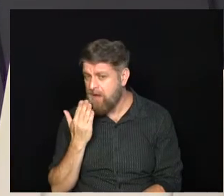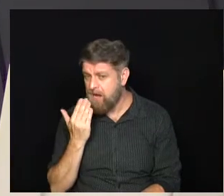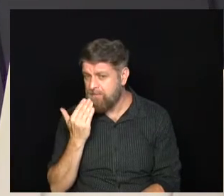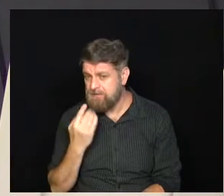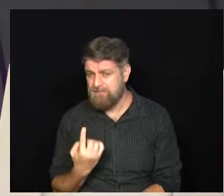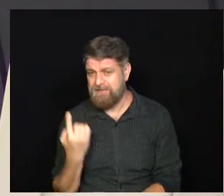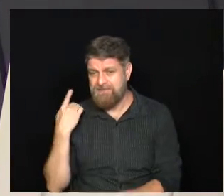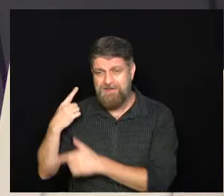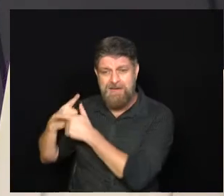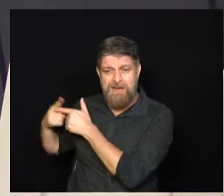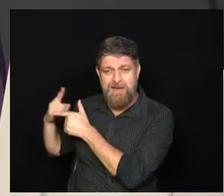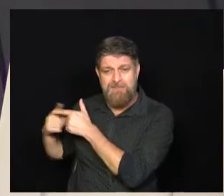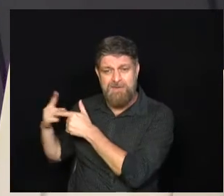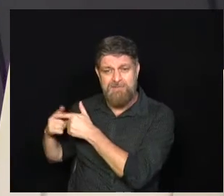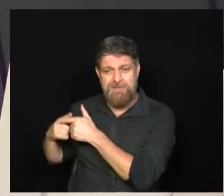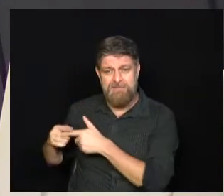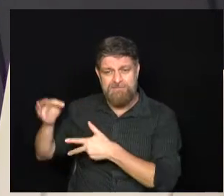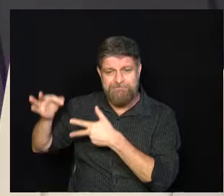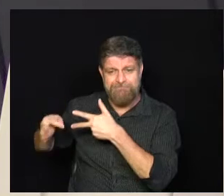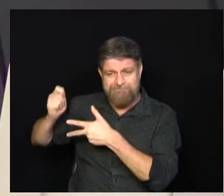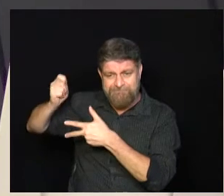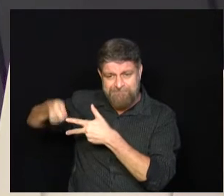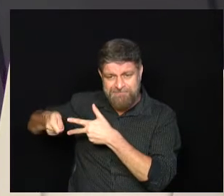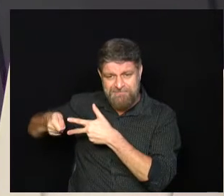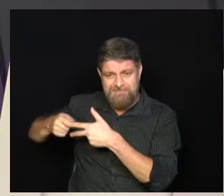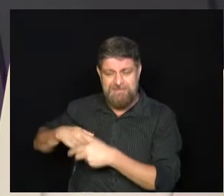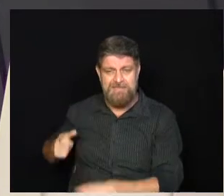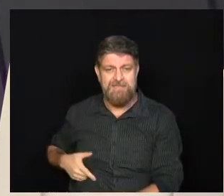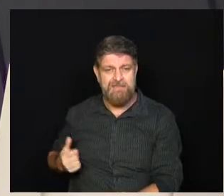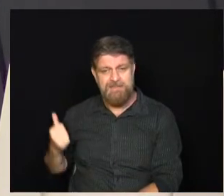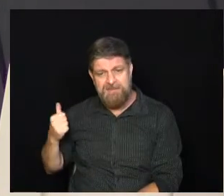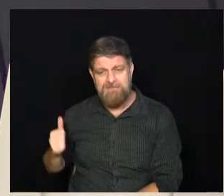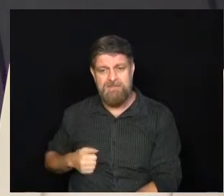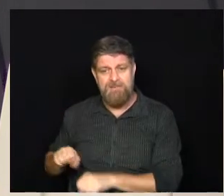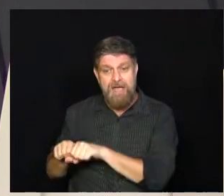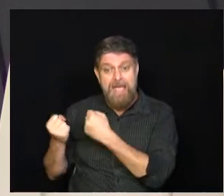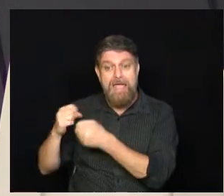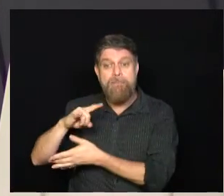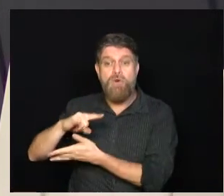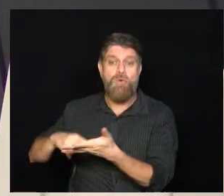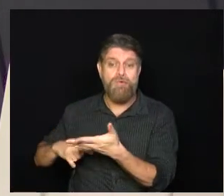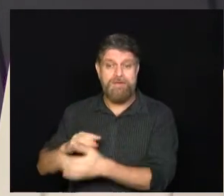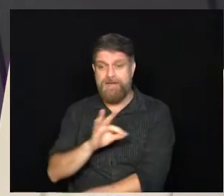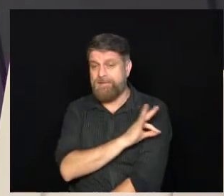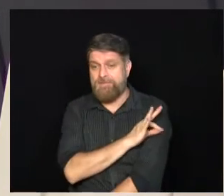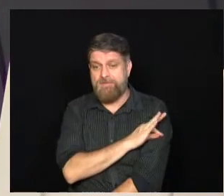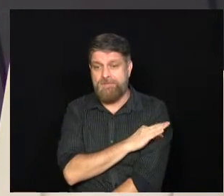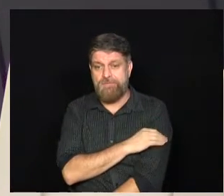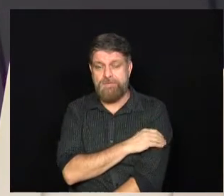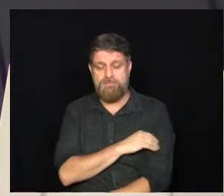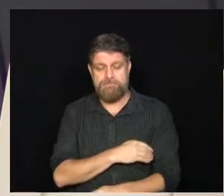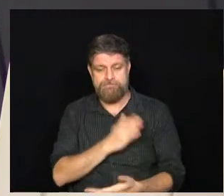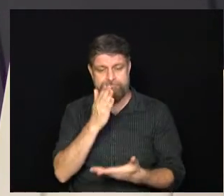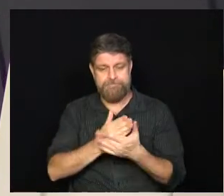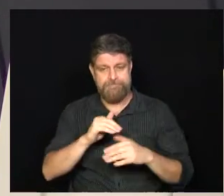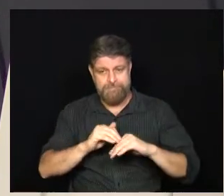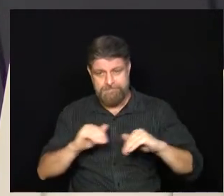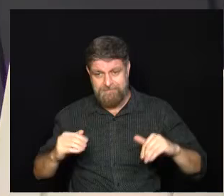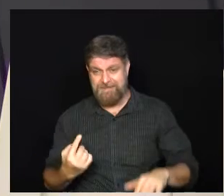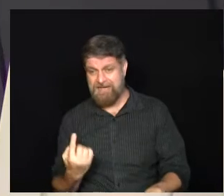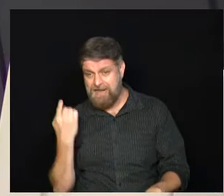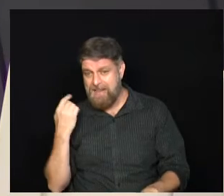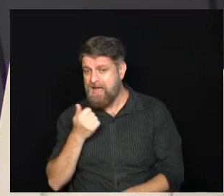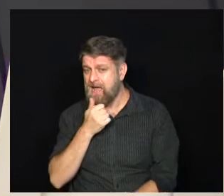teve um problema judicial, ela não estava pagando os fornecedores e houve a quebra de contrato aí com a prefeitura. Então, ainda tem um saldo lá